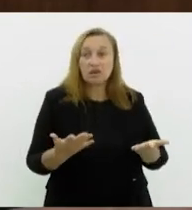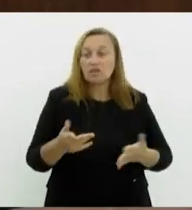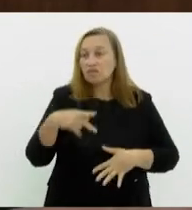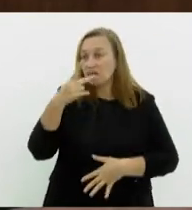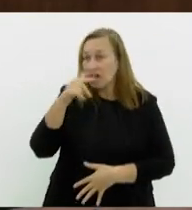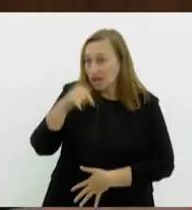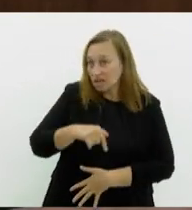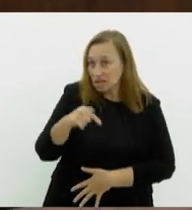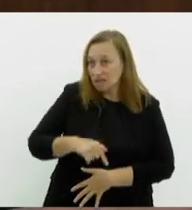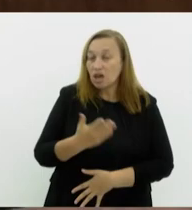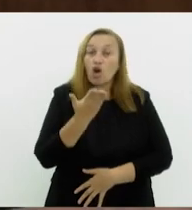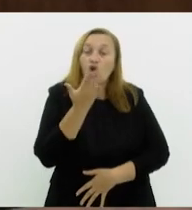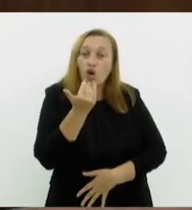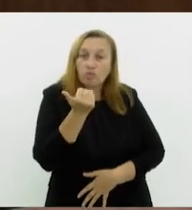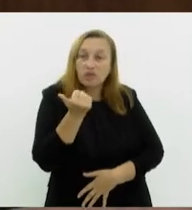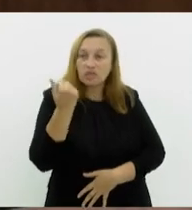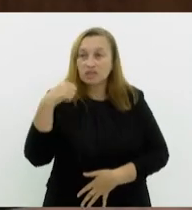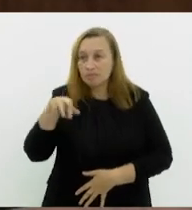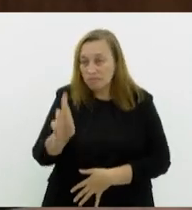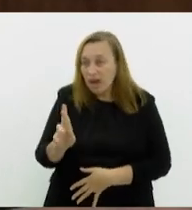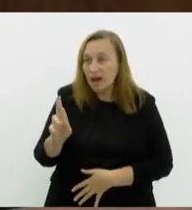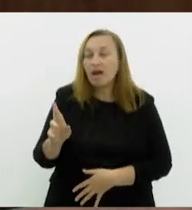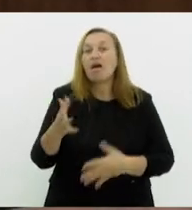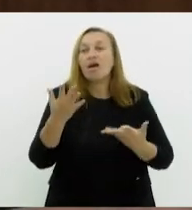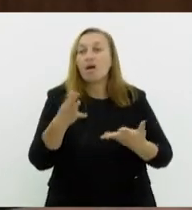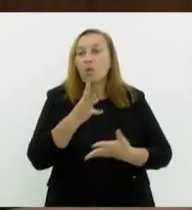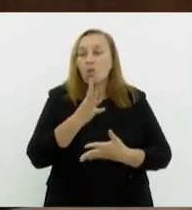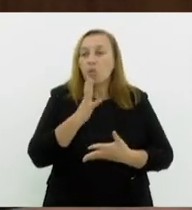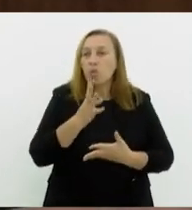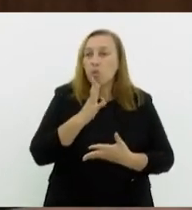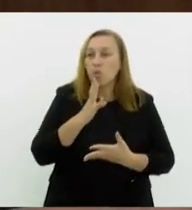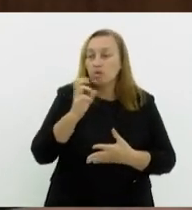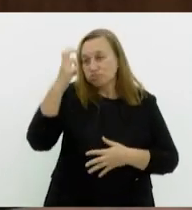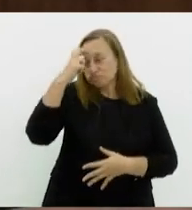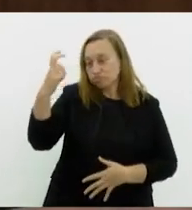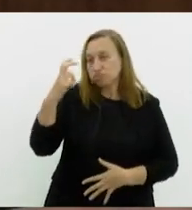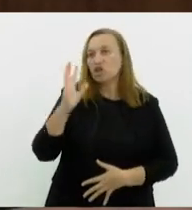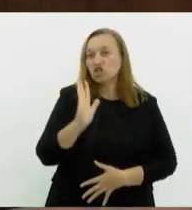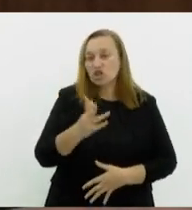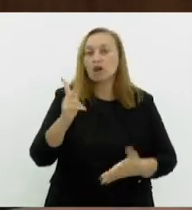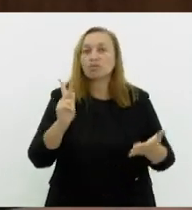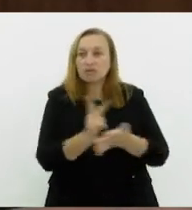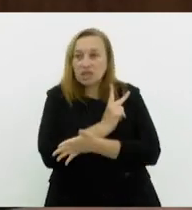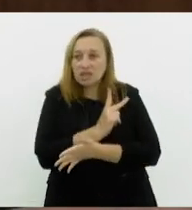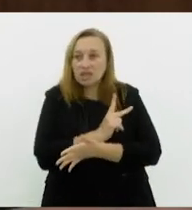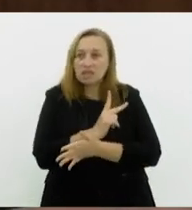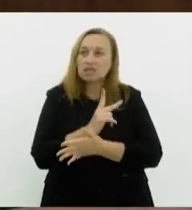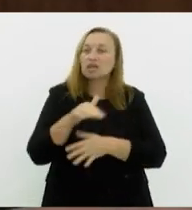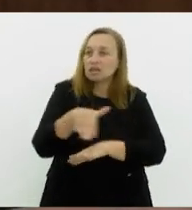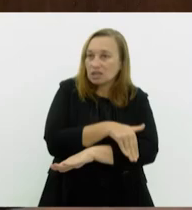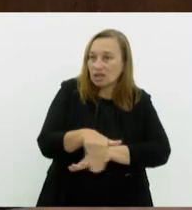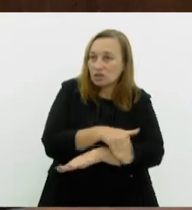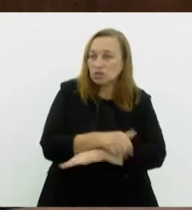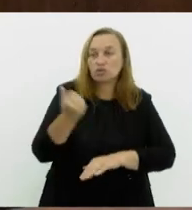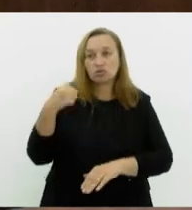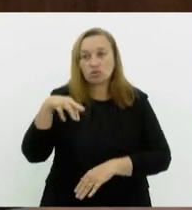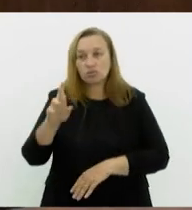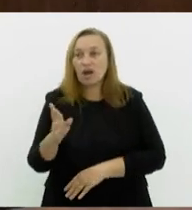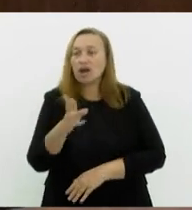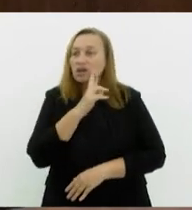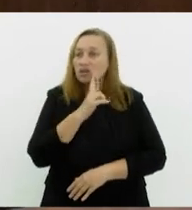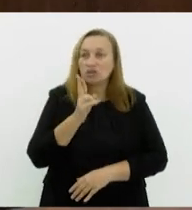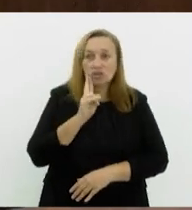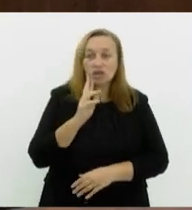tombamento aqui do Comida de Boteco é reconhecer um fenômeno cultural que já acontece nas ruas, nos bares e